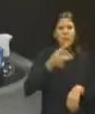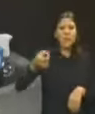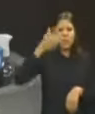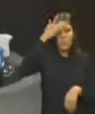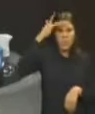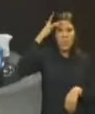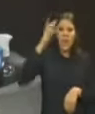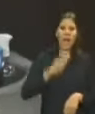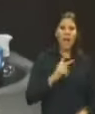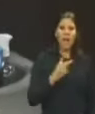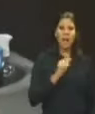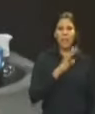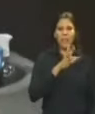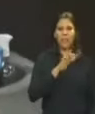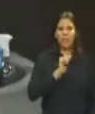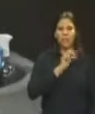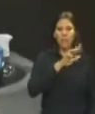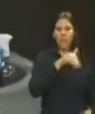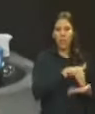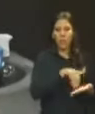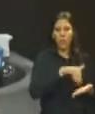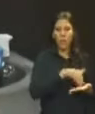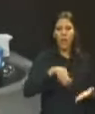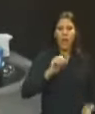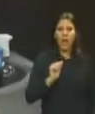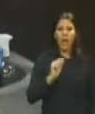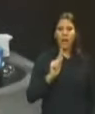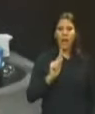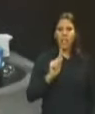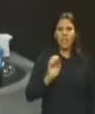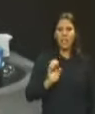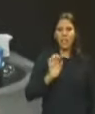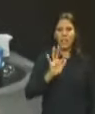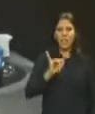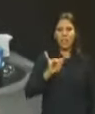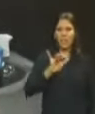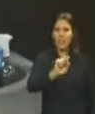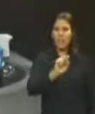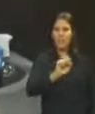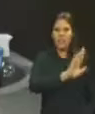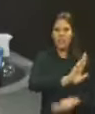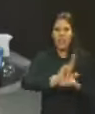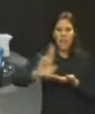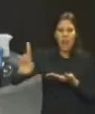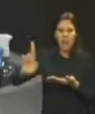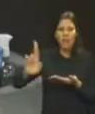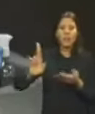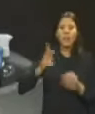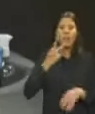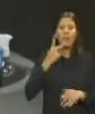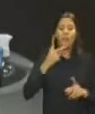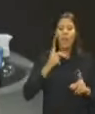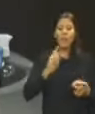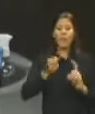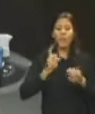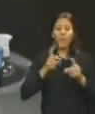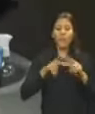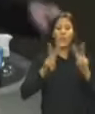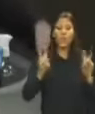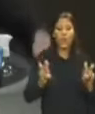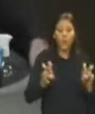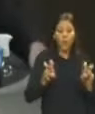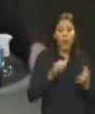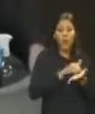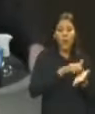Bitafor, a Uiplanfor, a AGFIS, para tratar dos despejos administrativos. Nós falamos aqui, deputado Fábio, de